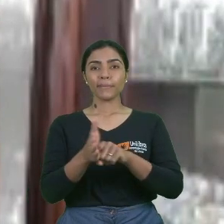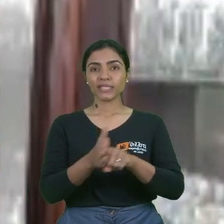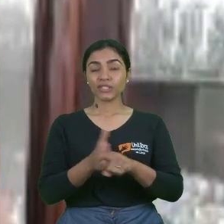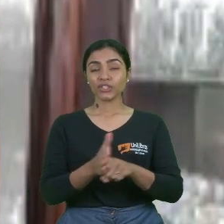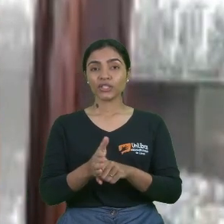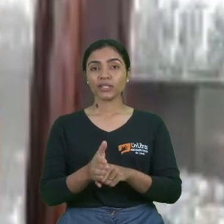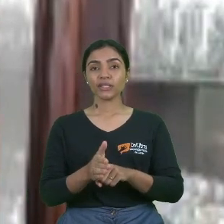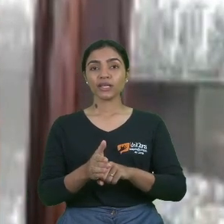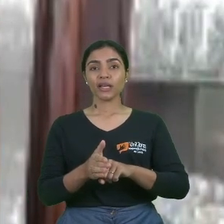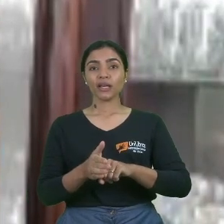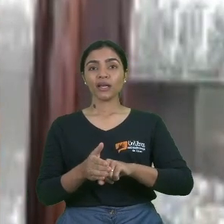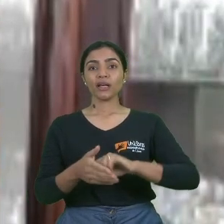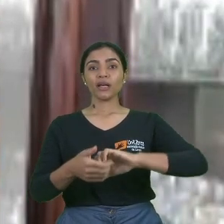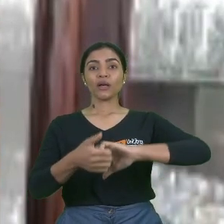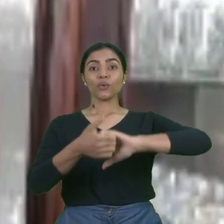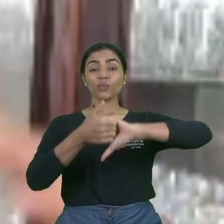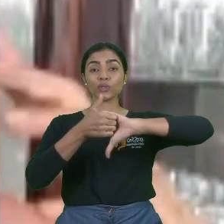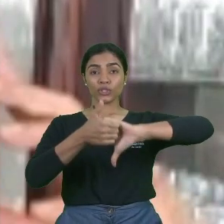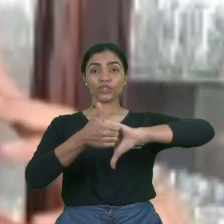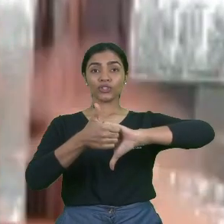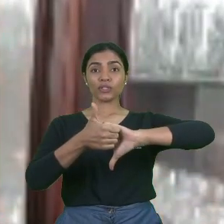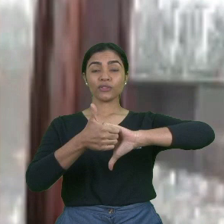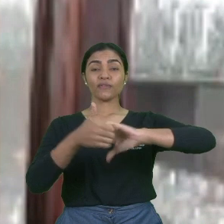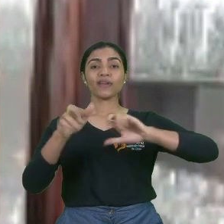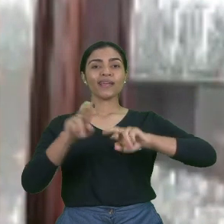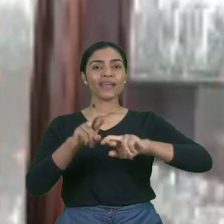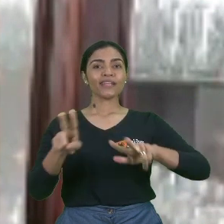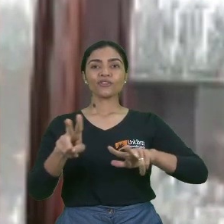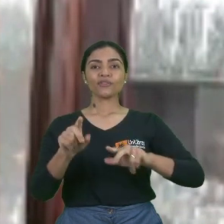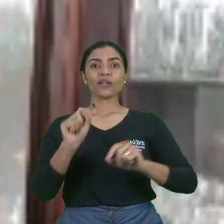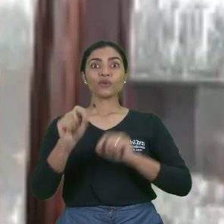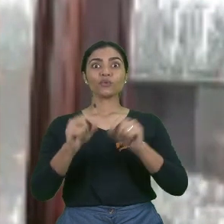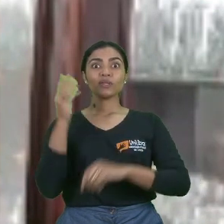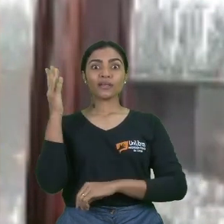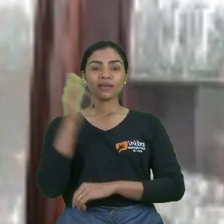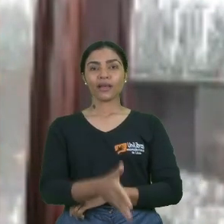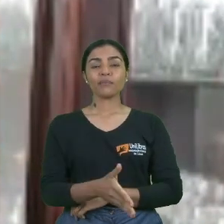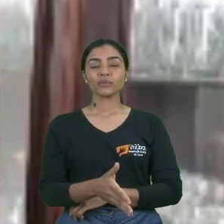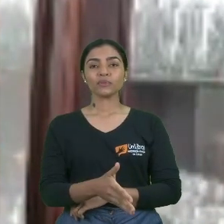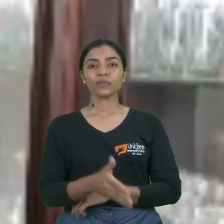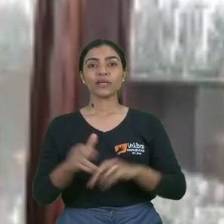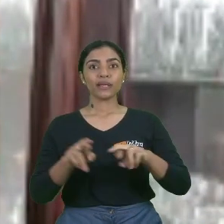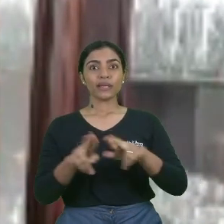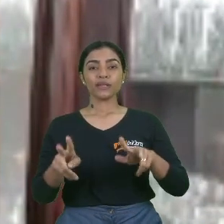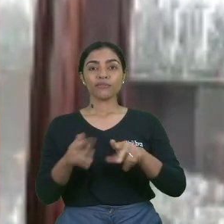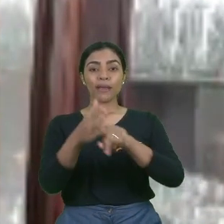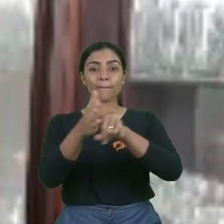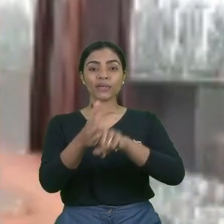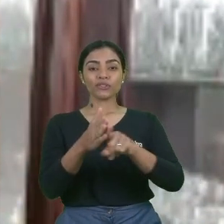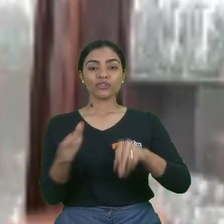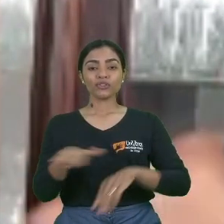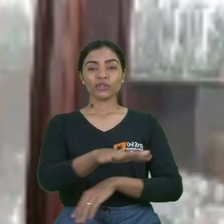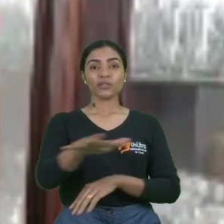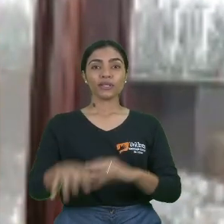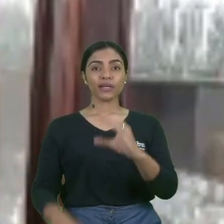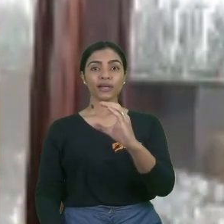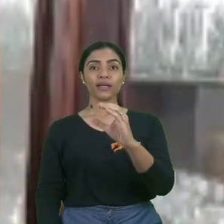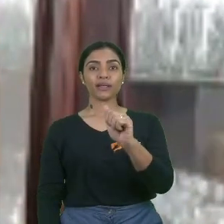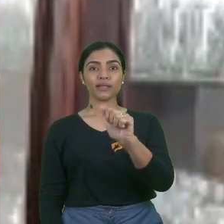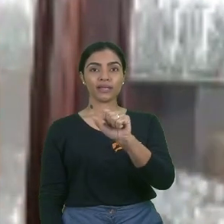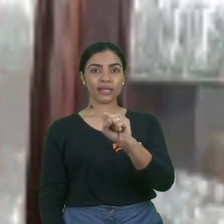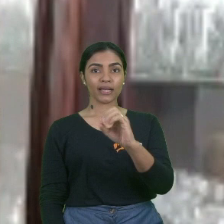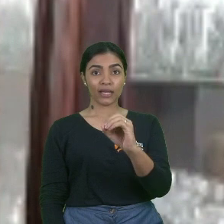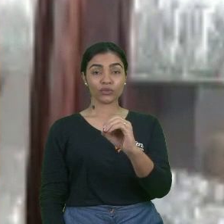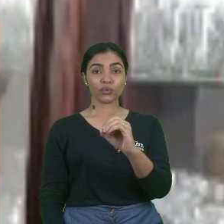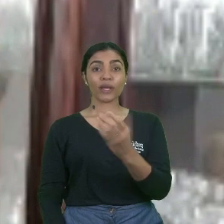tipo de música tipo de estudo de caso ela é o estudo de